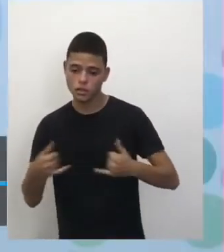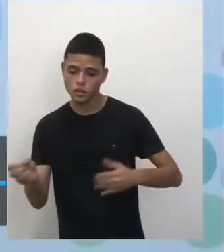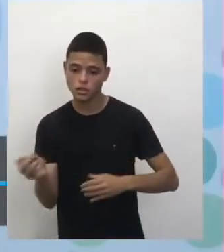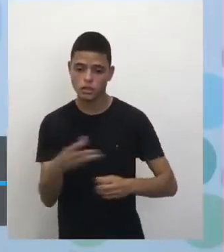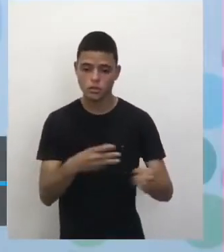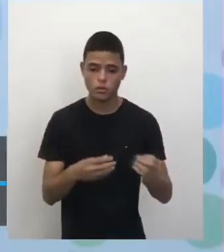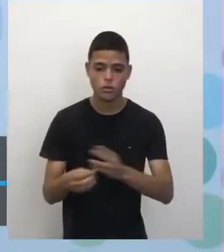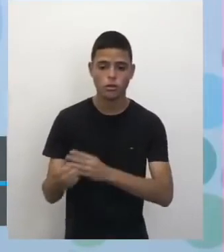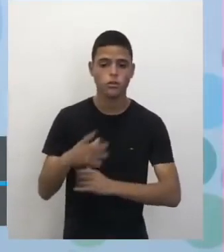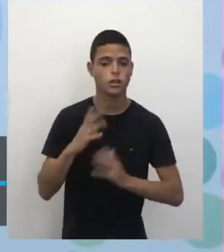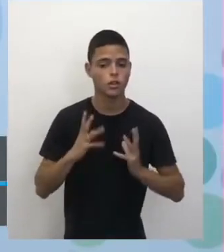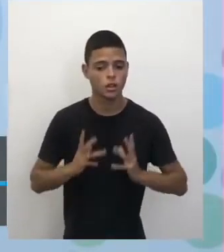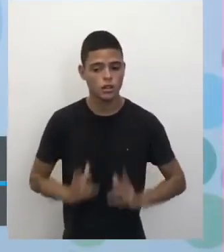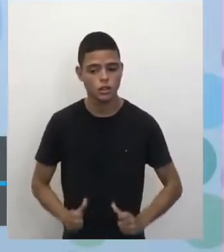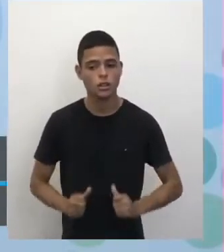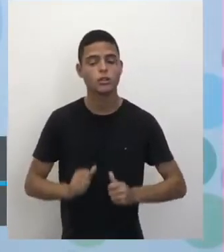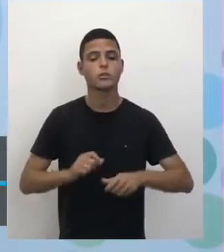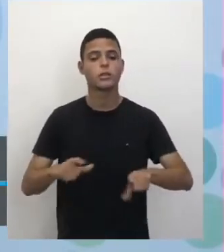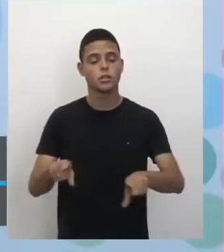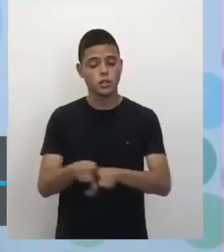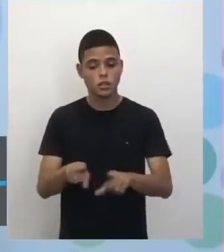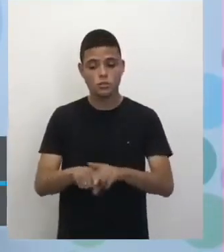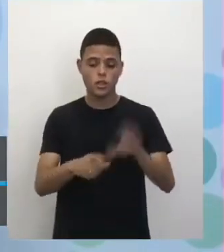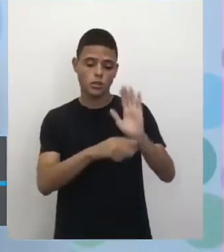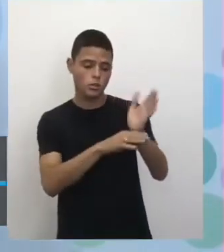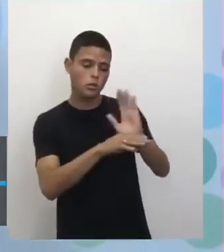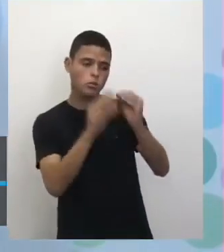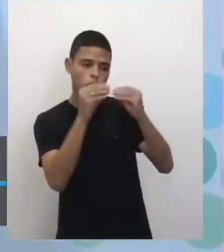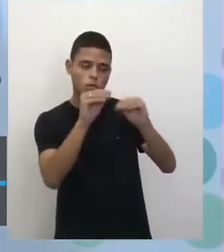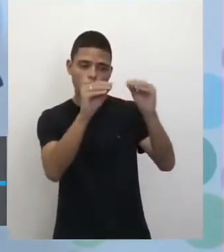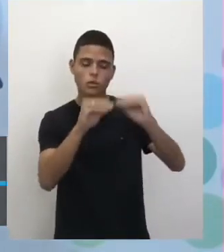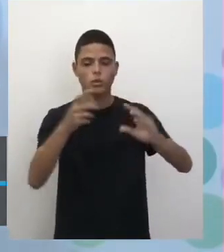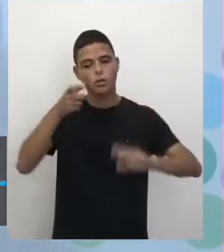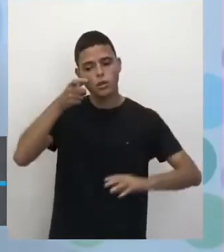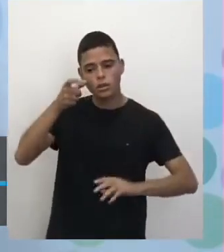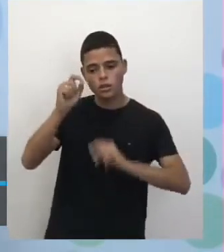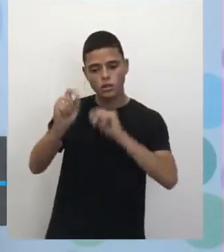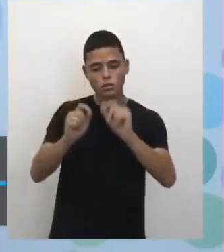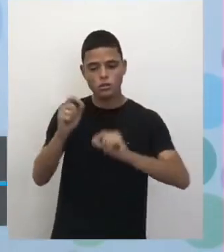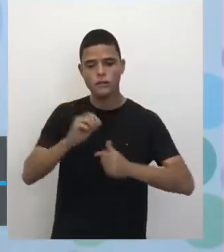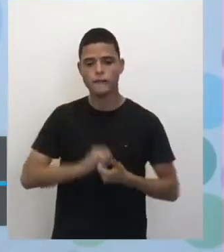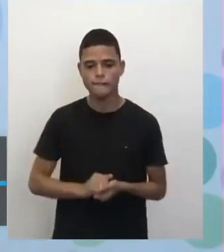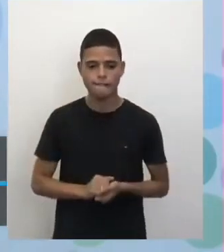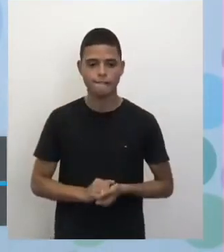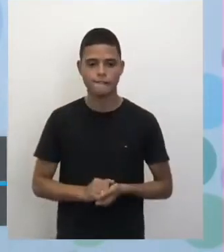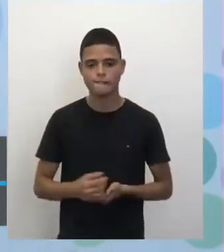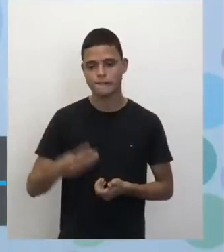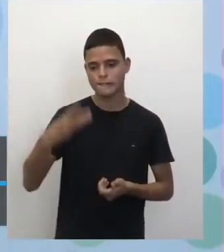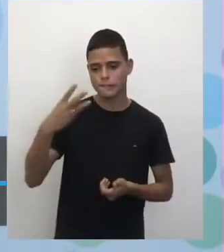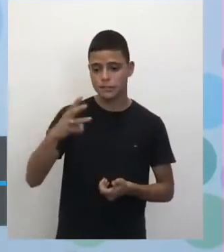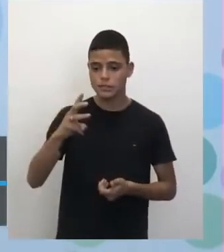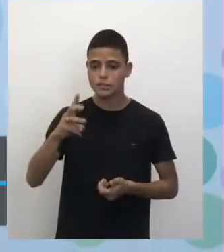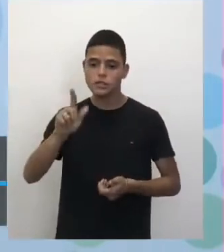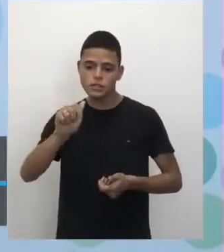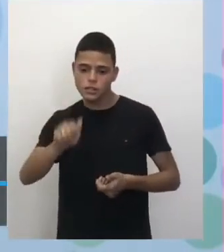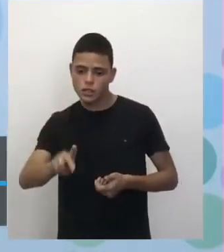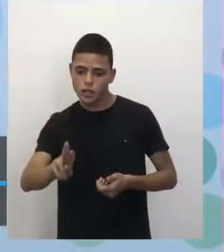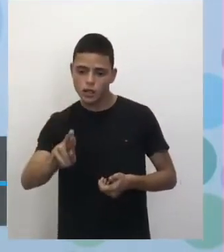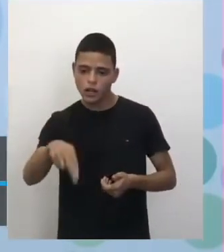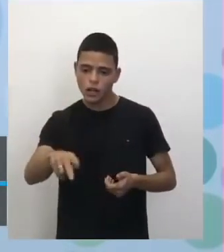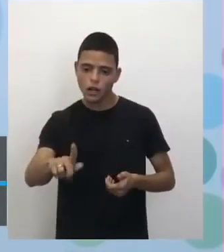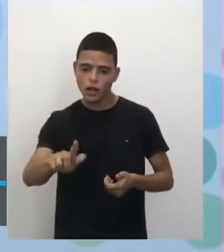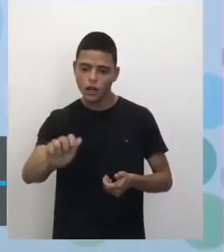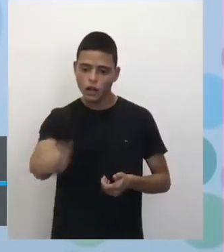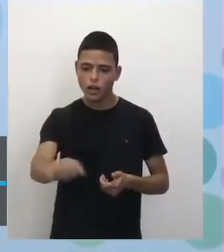interessante isso. E o que o vídeo colocou aí, ele é interessante. A Três Gargantas, ela tem o maior potencial hidrelétrico